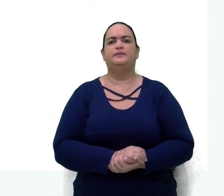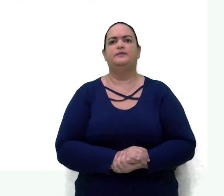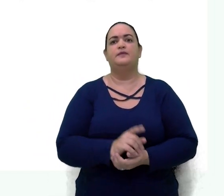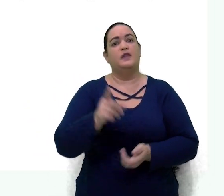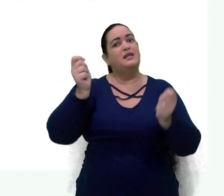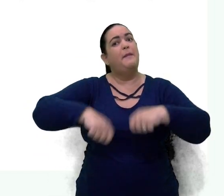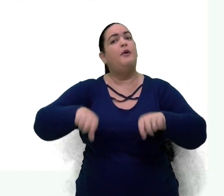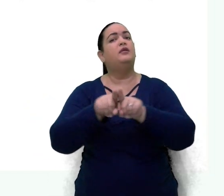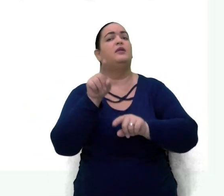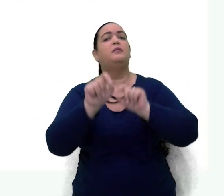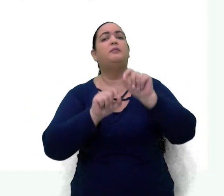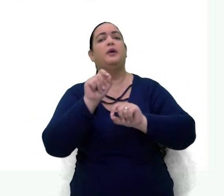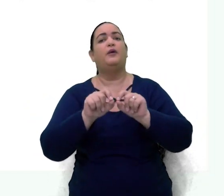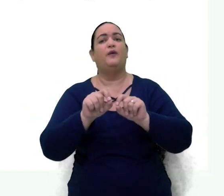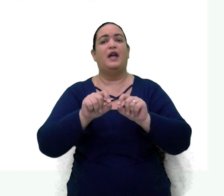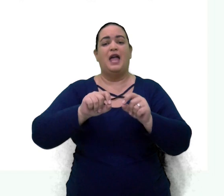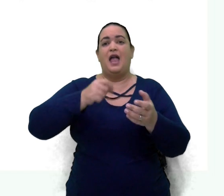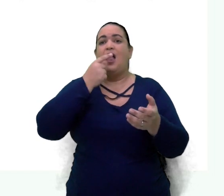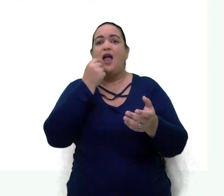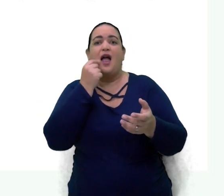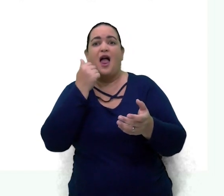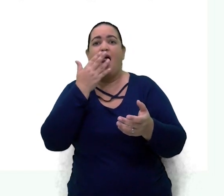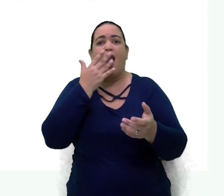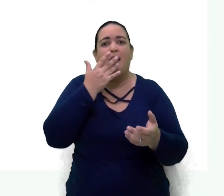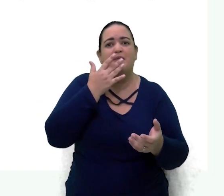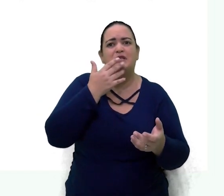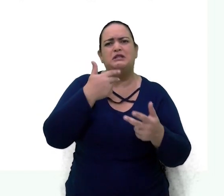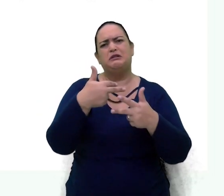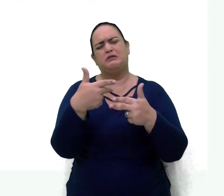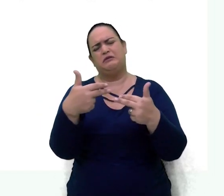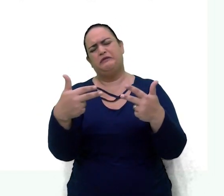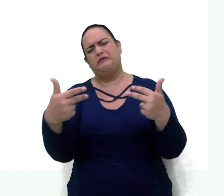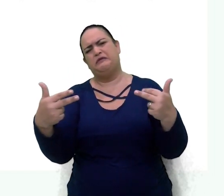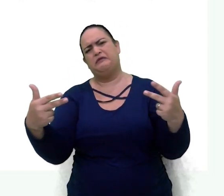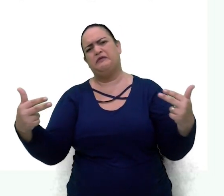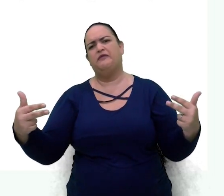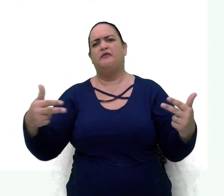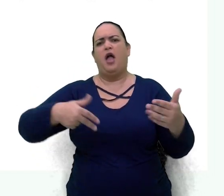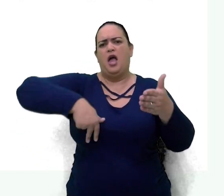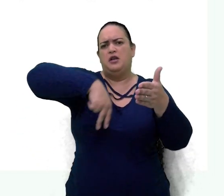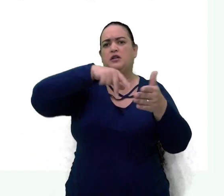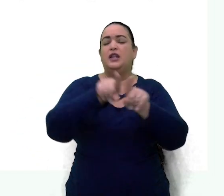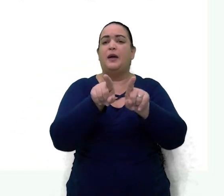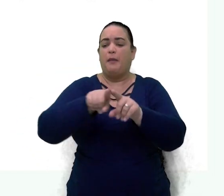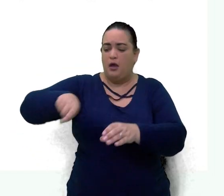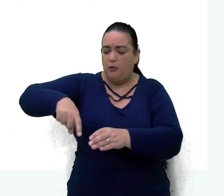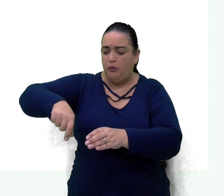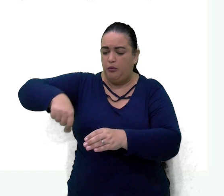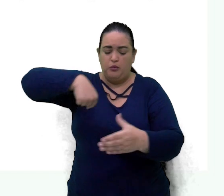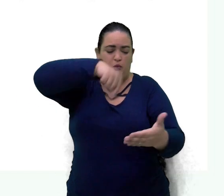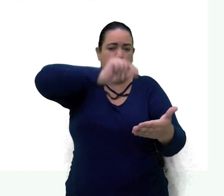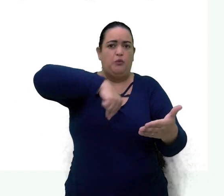Você também poderá utilizar o giz de cera, o lápis de cor, o hidrocor, a tinta guache, certo? Ou seja,